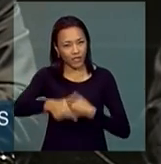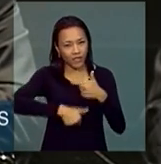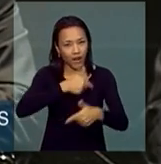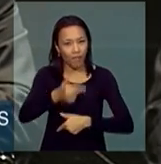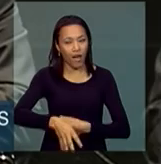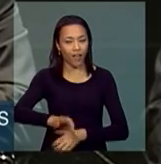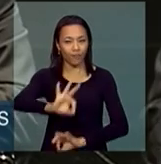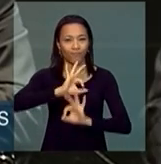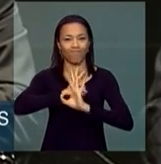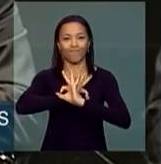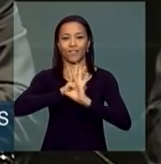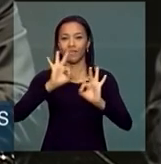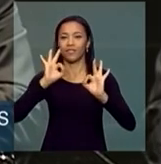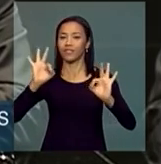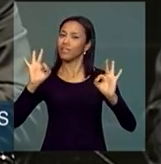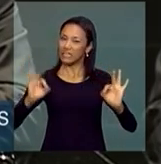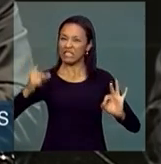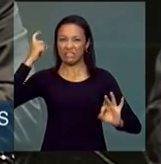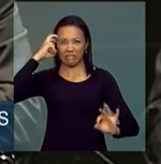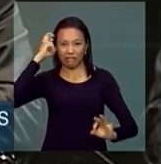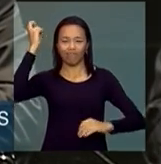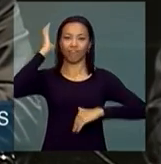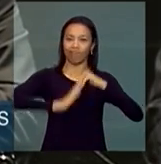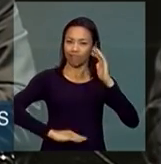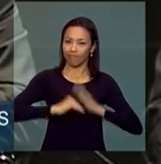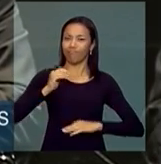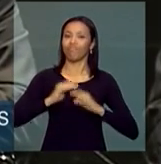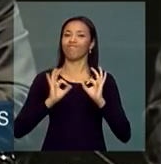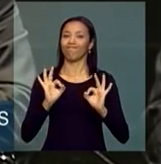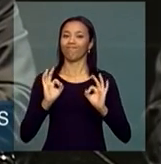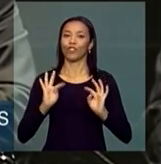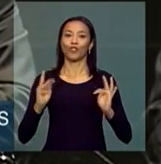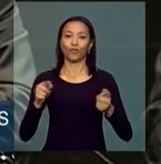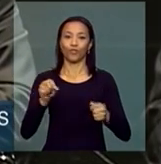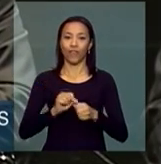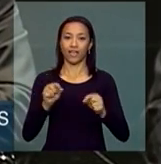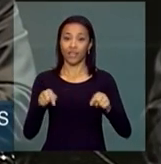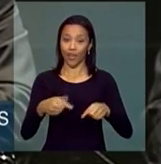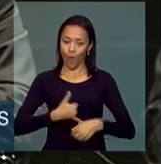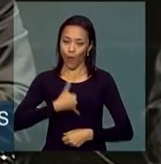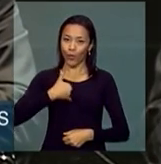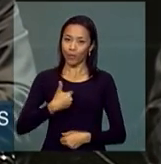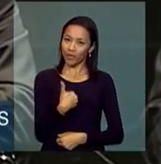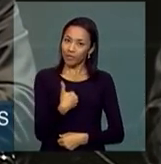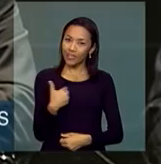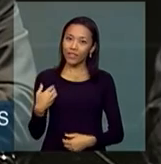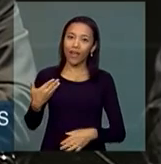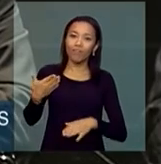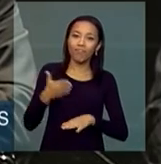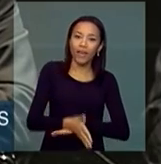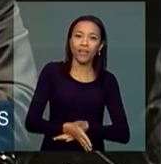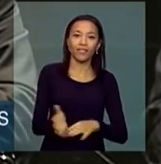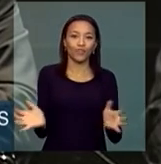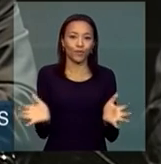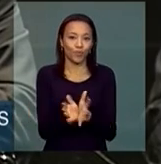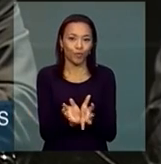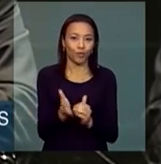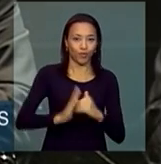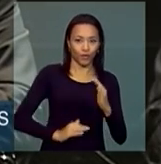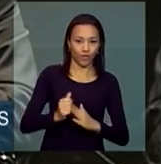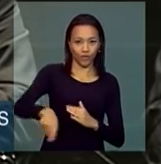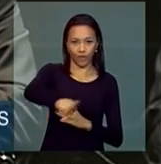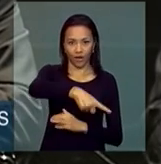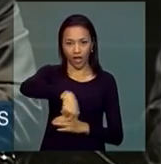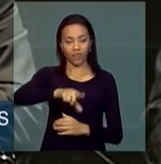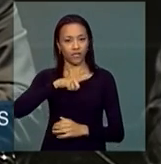excelência, extraordinário, de competência que todos aqui realizam. É um orgulho para mim fazer parte desse time, é um orgulho para